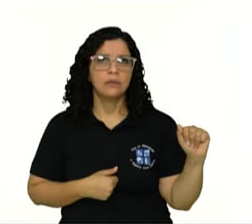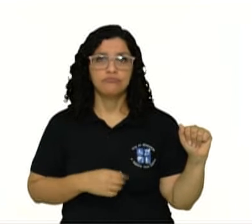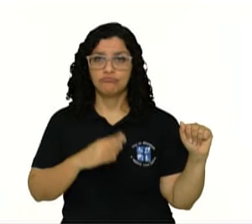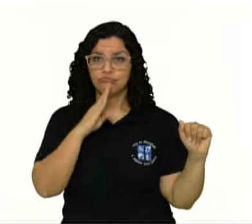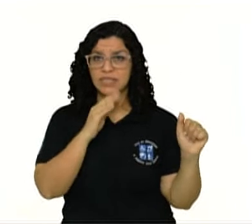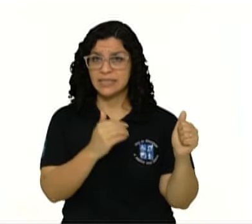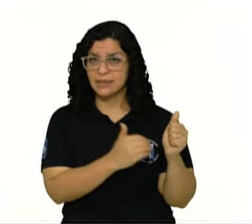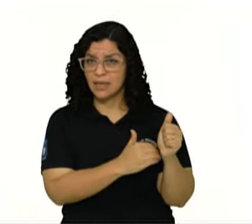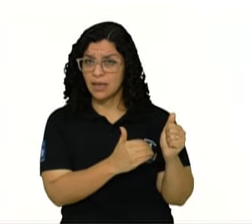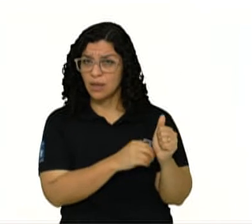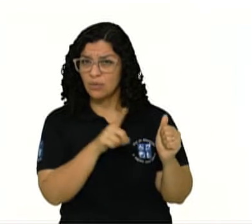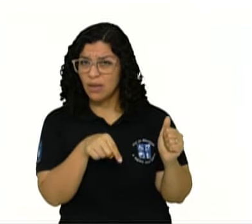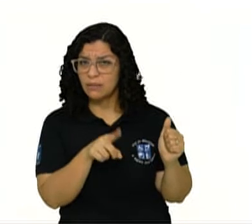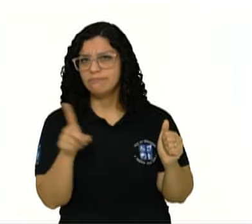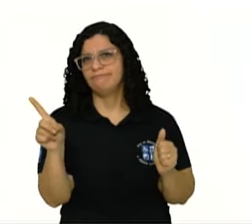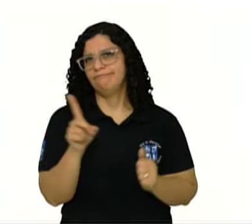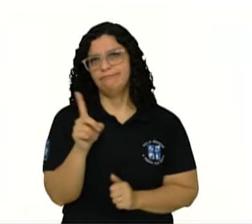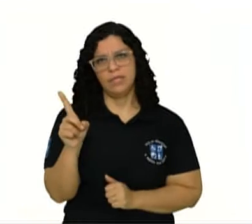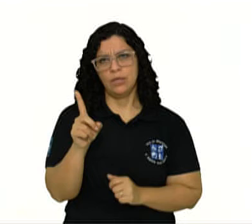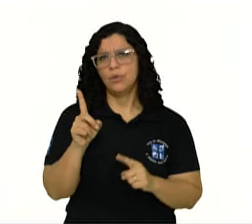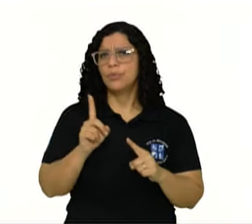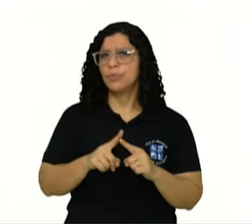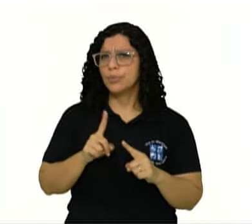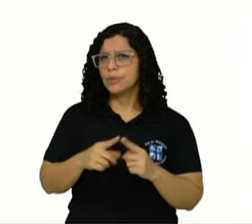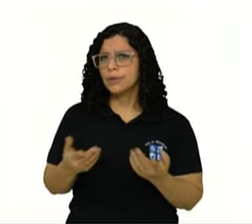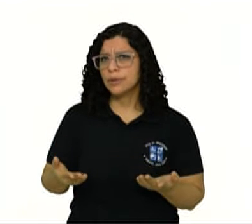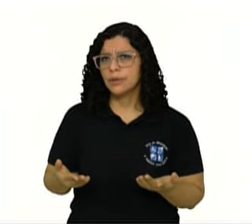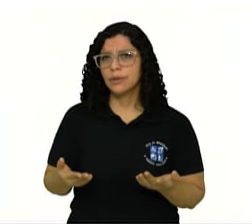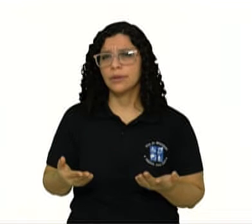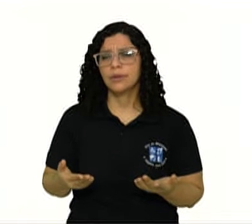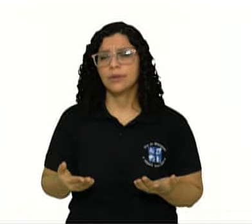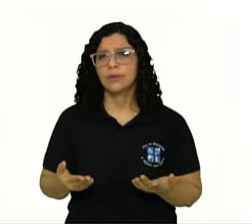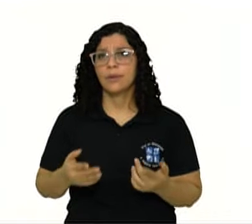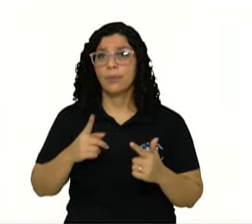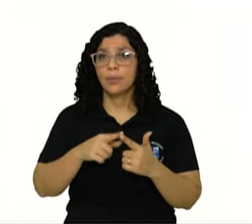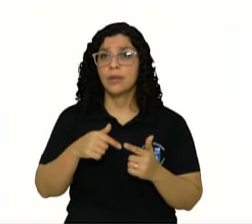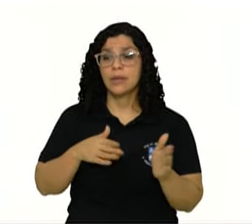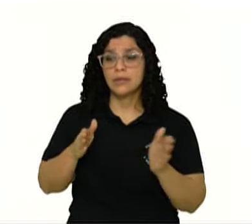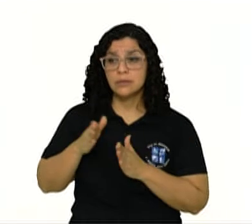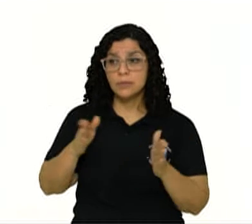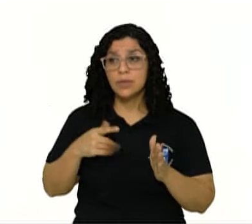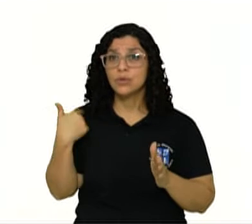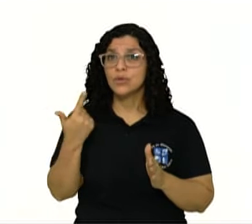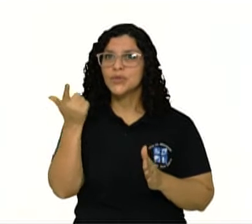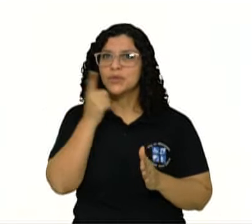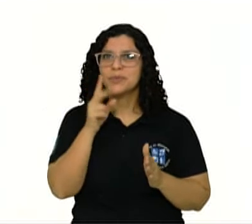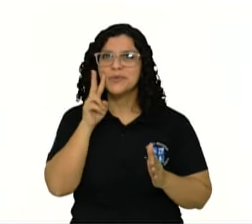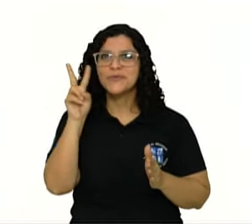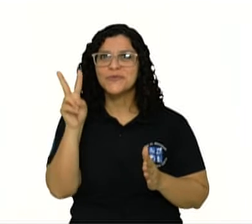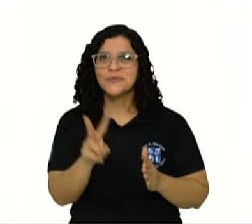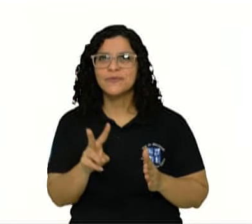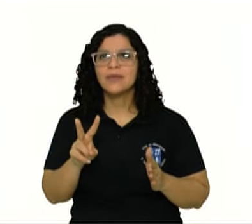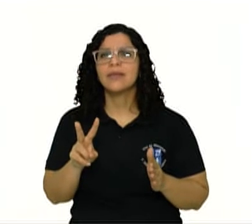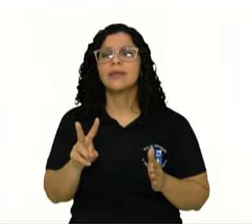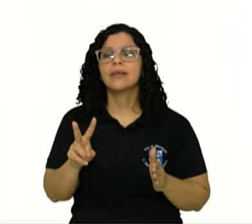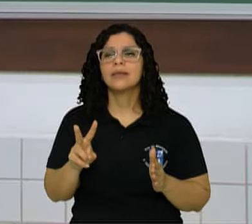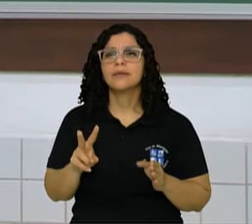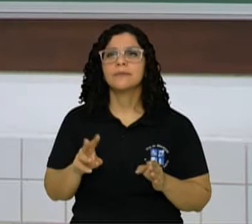anonimato? Não, o anonimato não, porque foi nesse período que nós